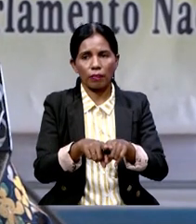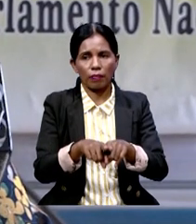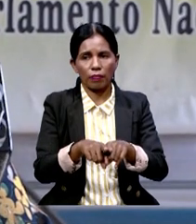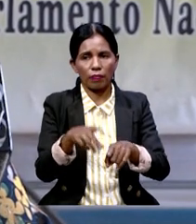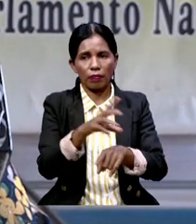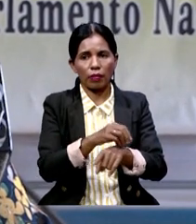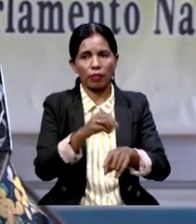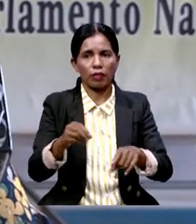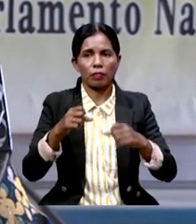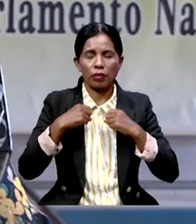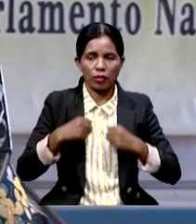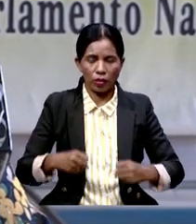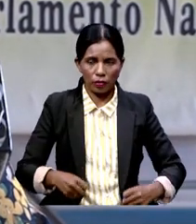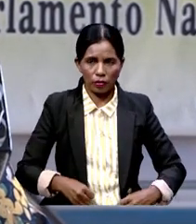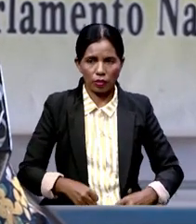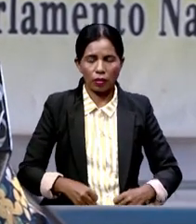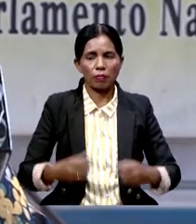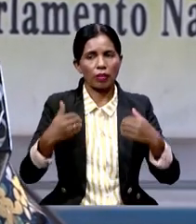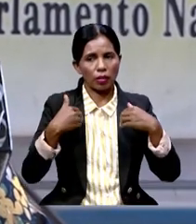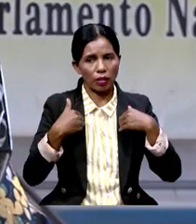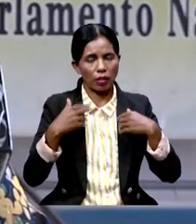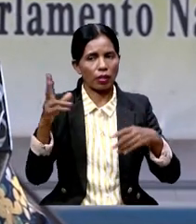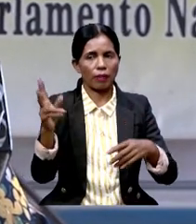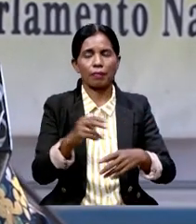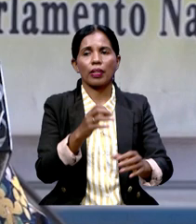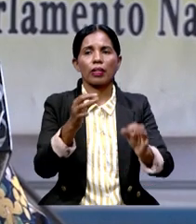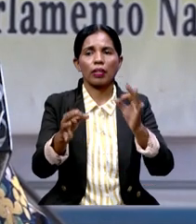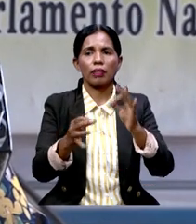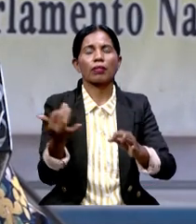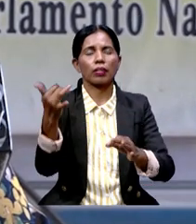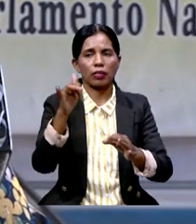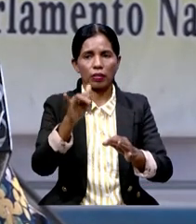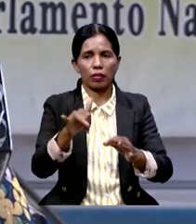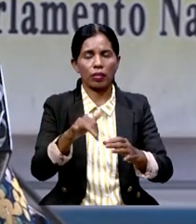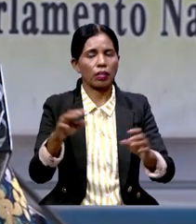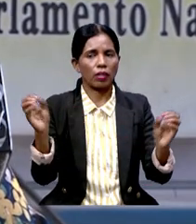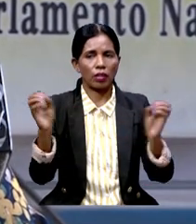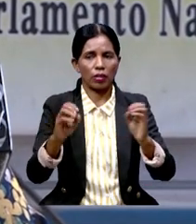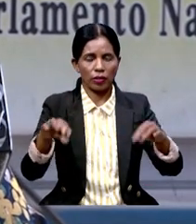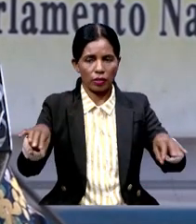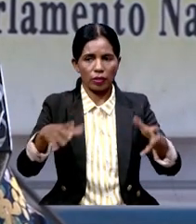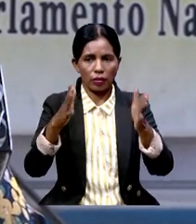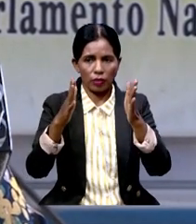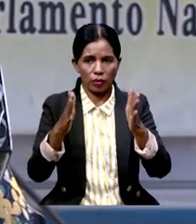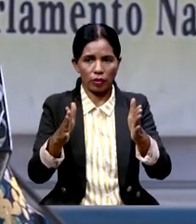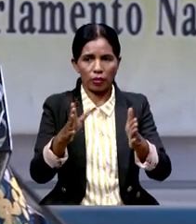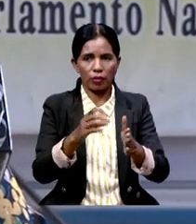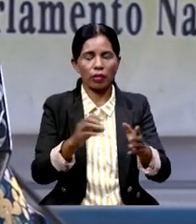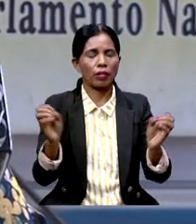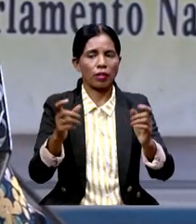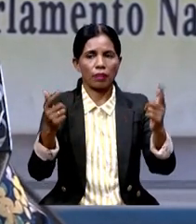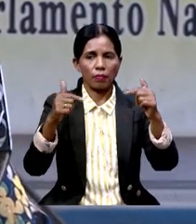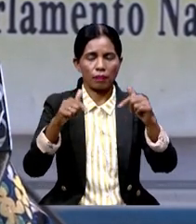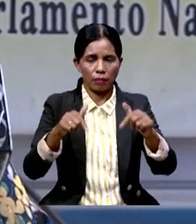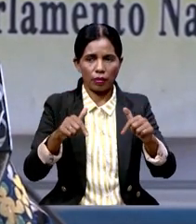asunto setor saudi ne be mak iha kalais se sira ne be mak la os profesional la os la mai ho